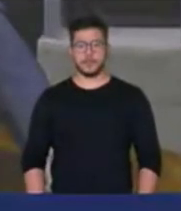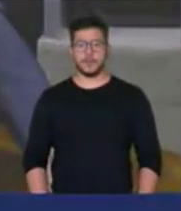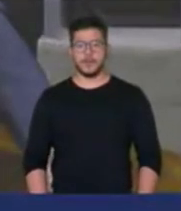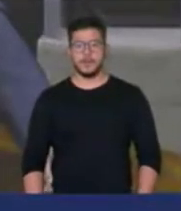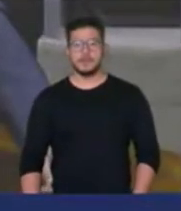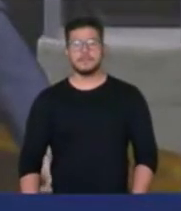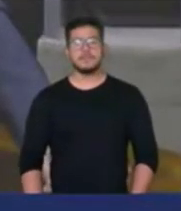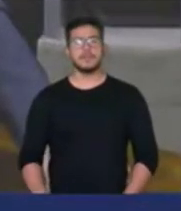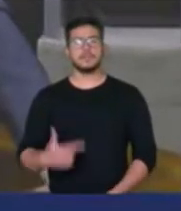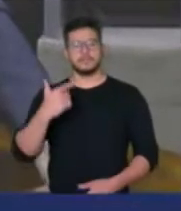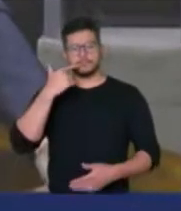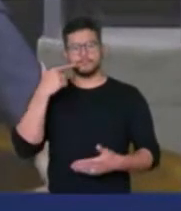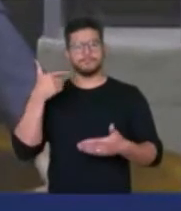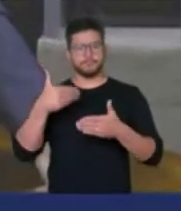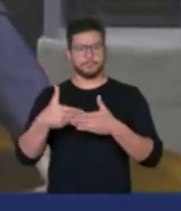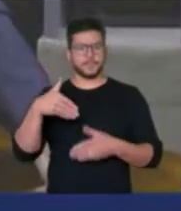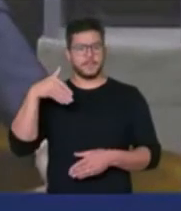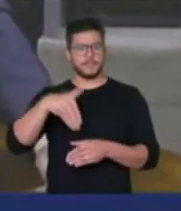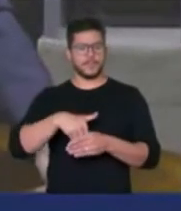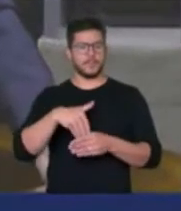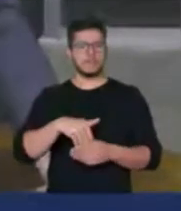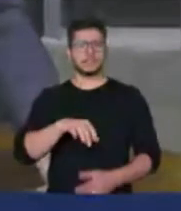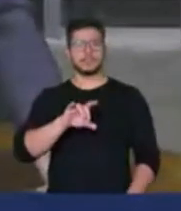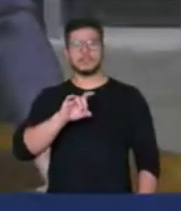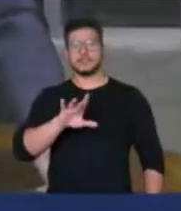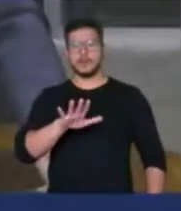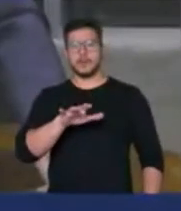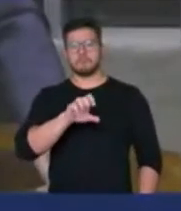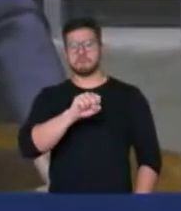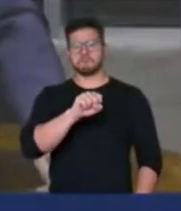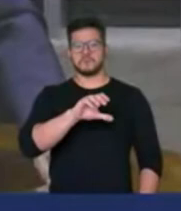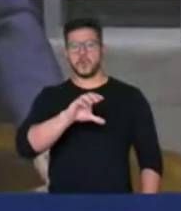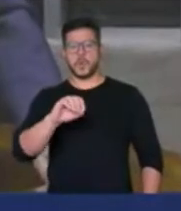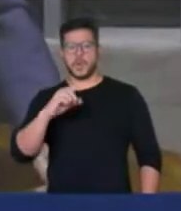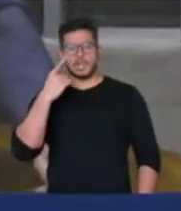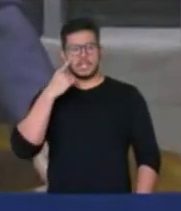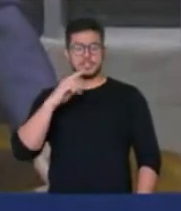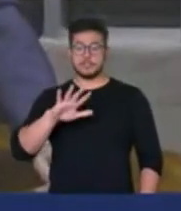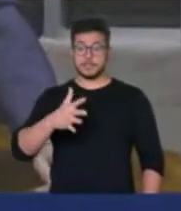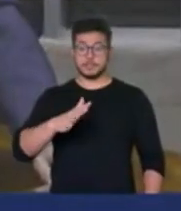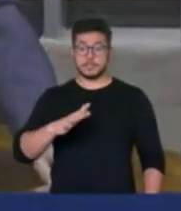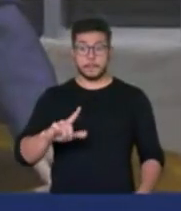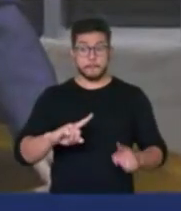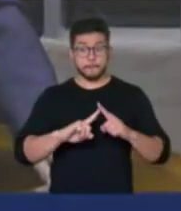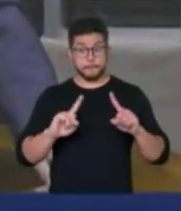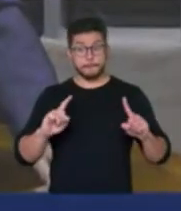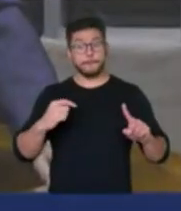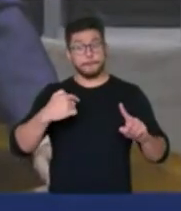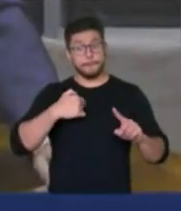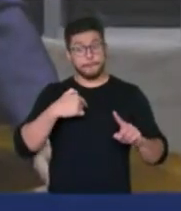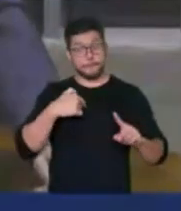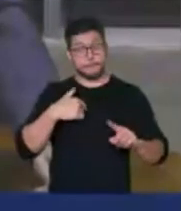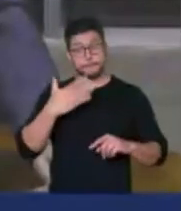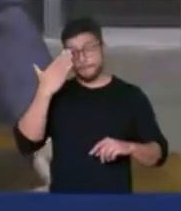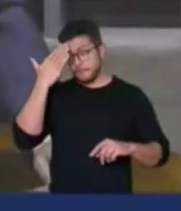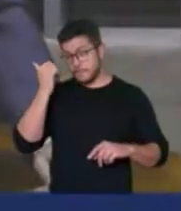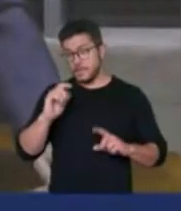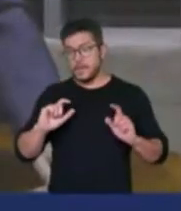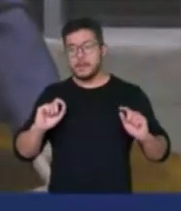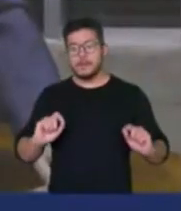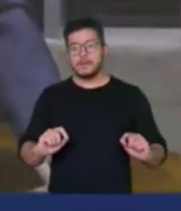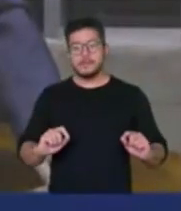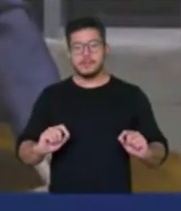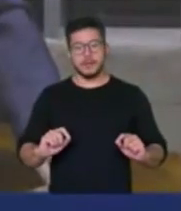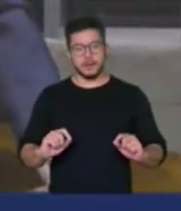das eleições, 80 e poucos dias das eleições. Mas tenho certeza que nesses dias, a